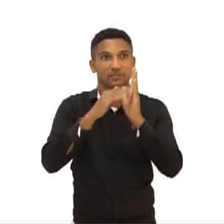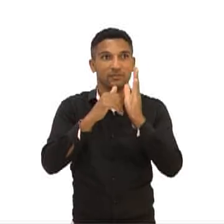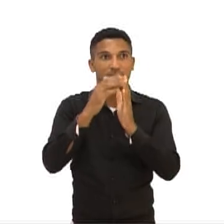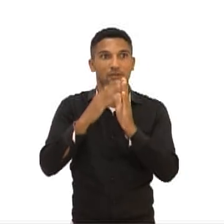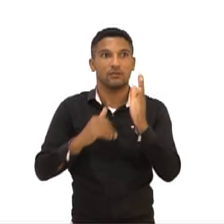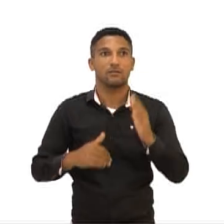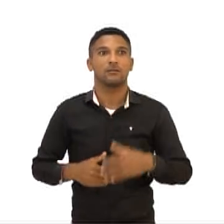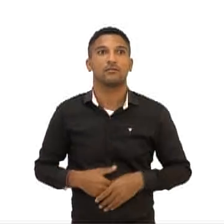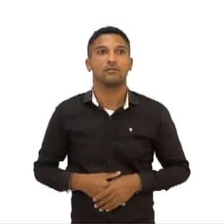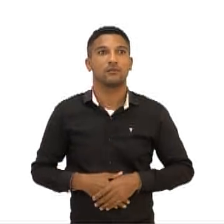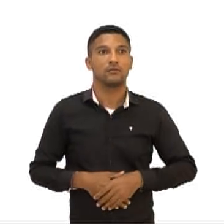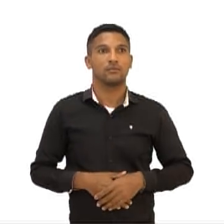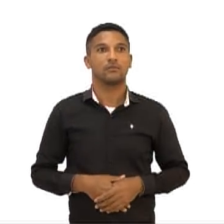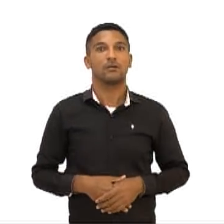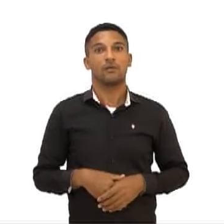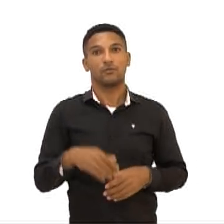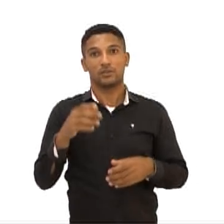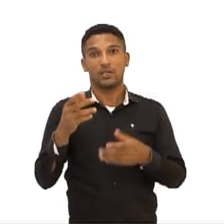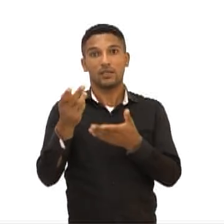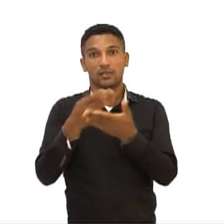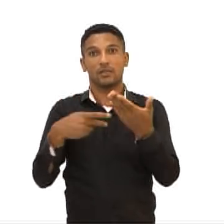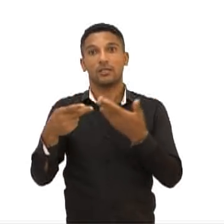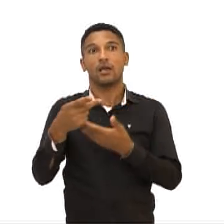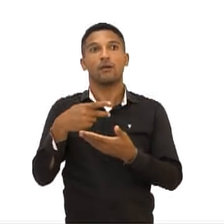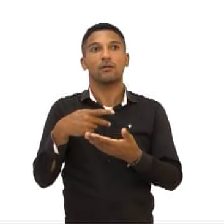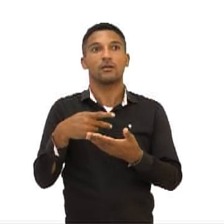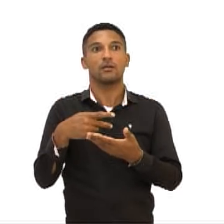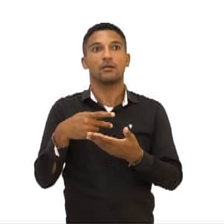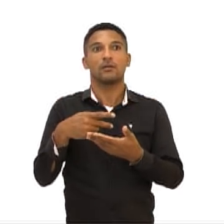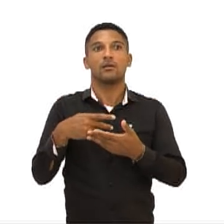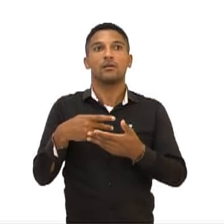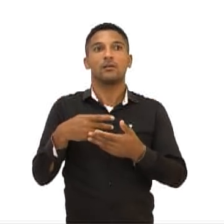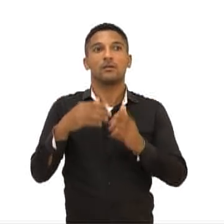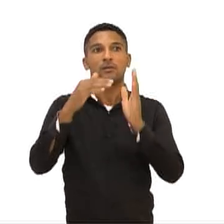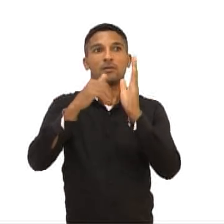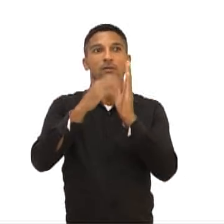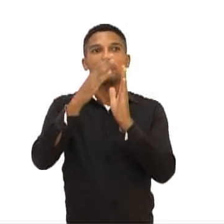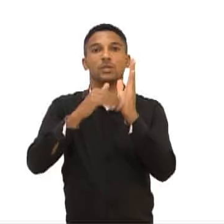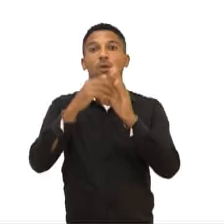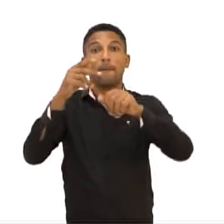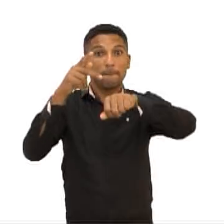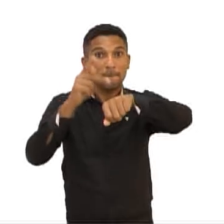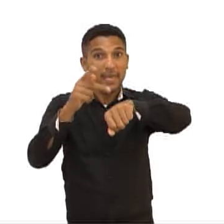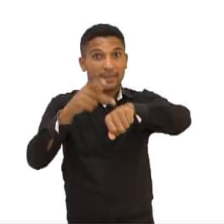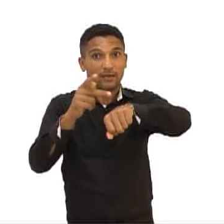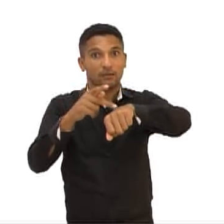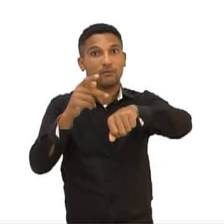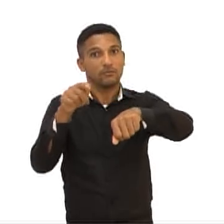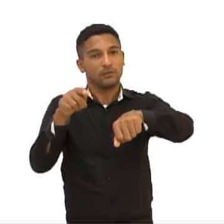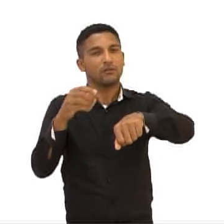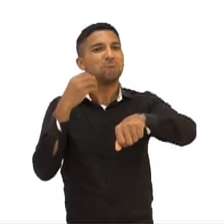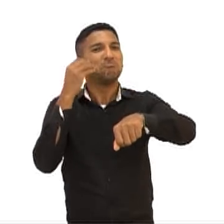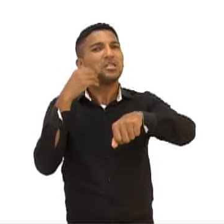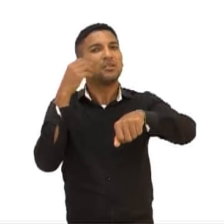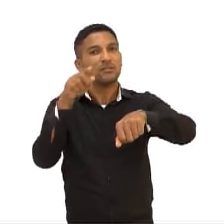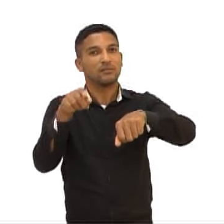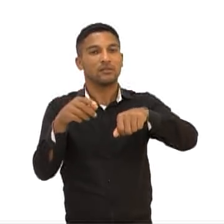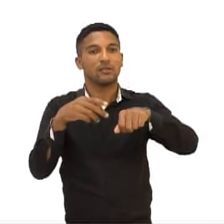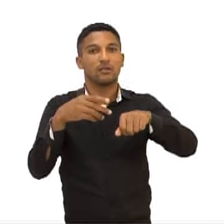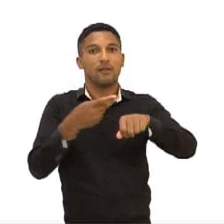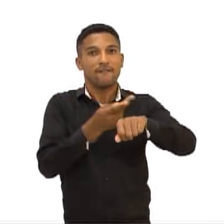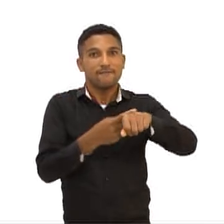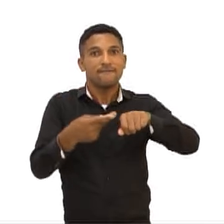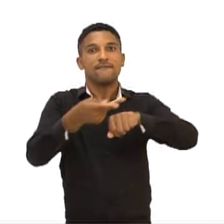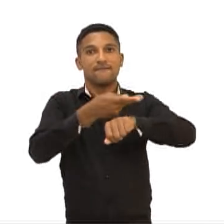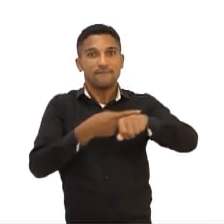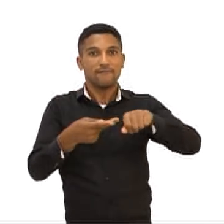de escrever e depois pintar utilizando sua tinta guache. Caso você não tenha pedra, imagine qual desenho você faria na pedra e faça